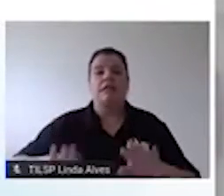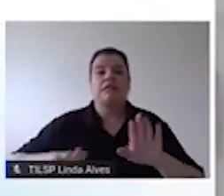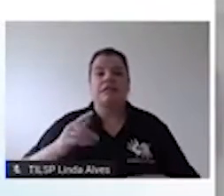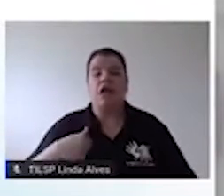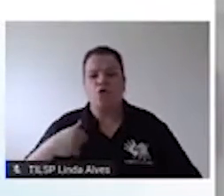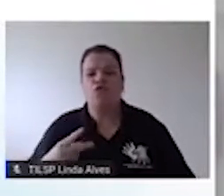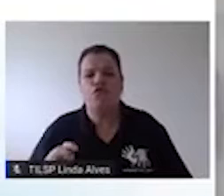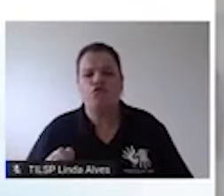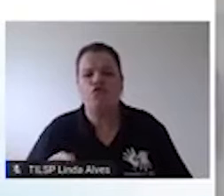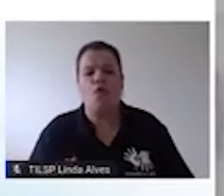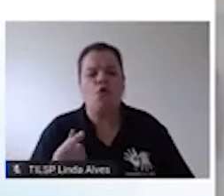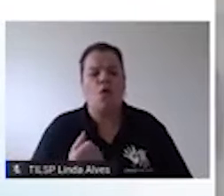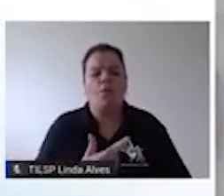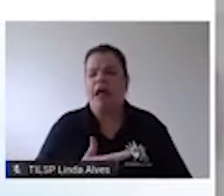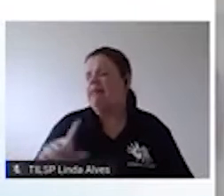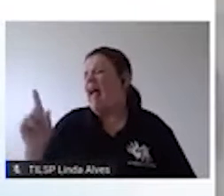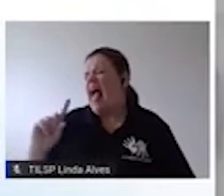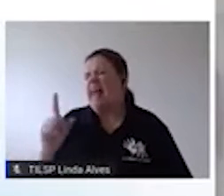essa situação